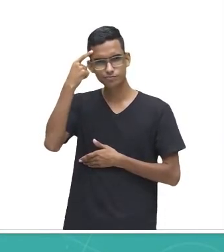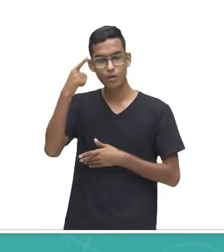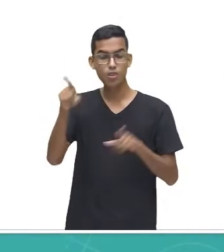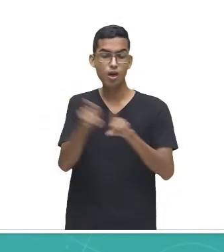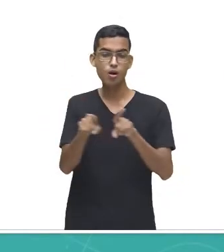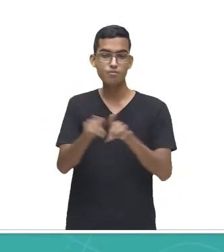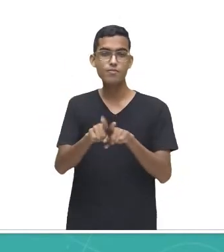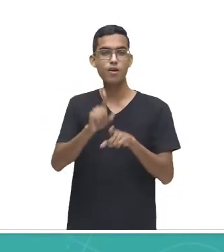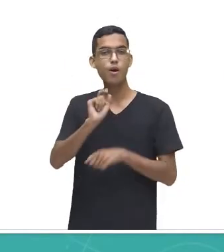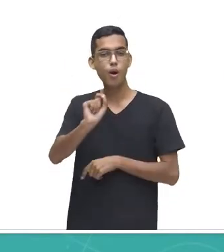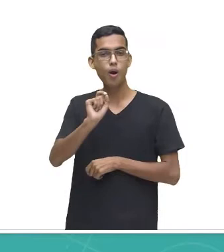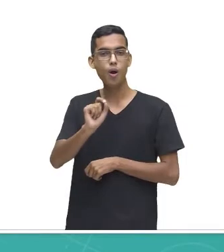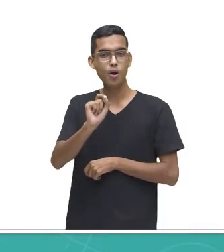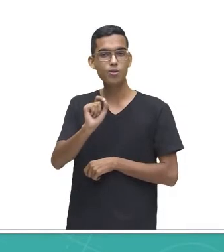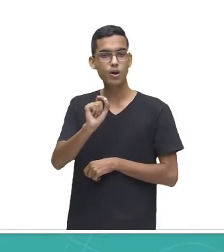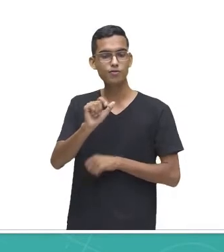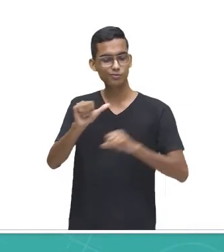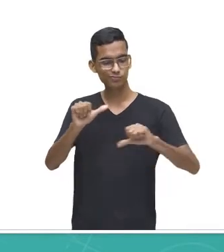paradigma, né?